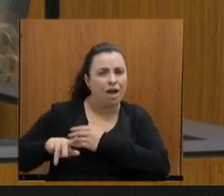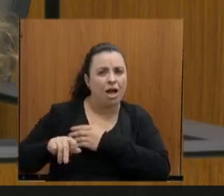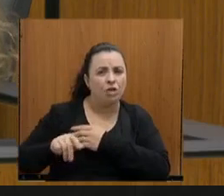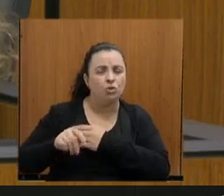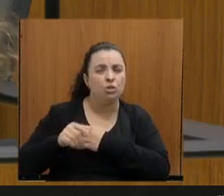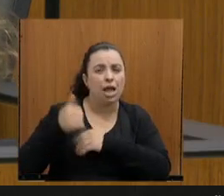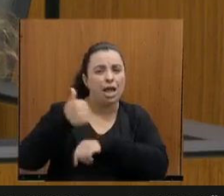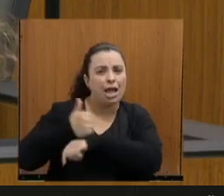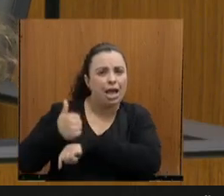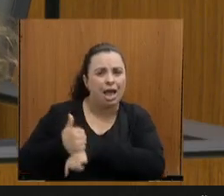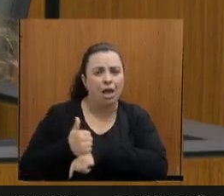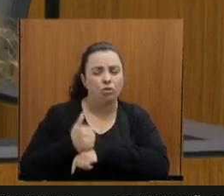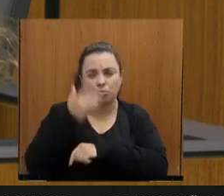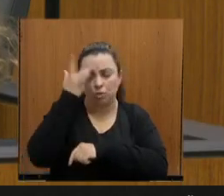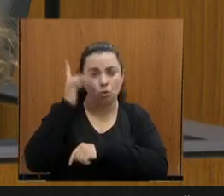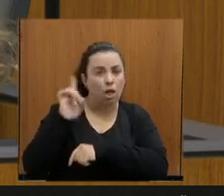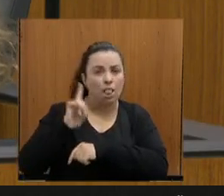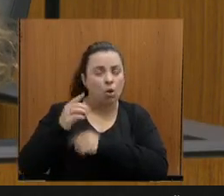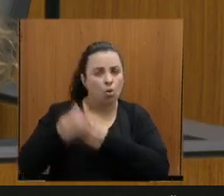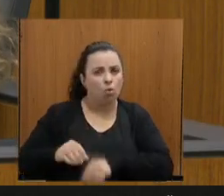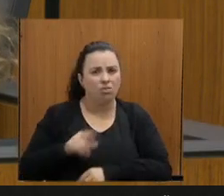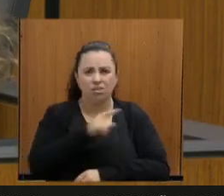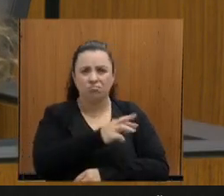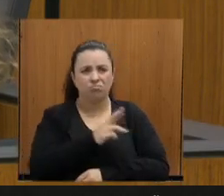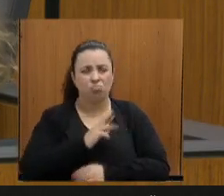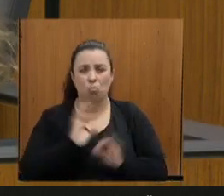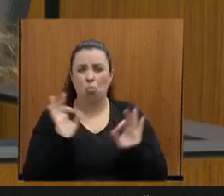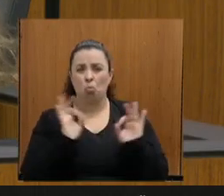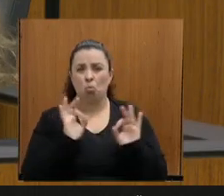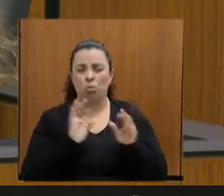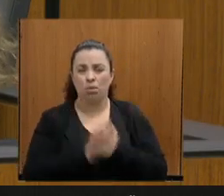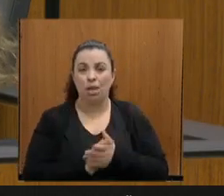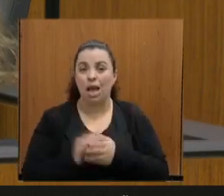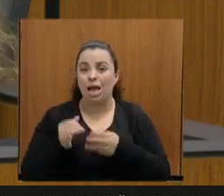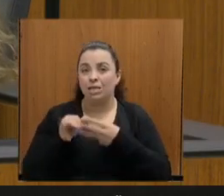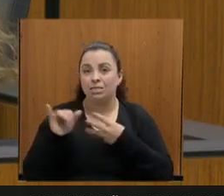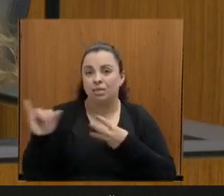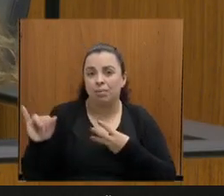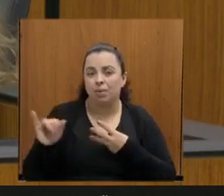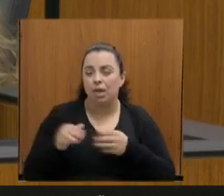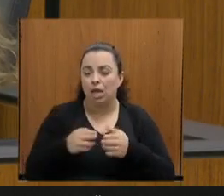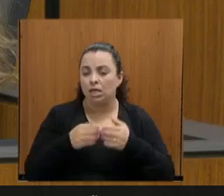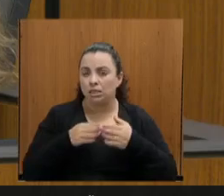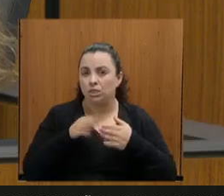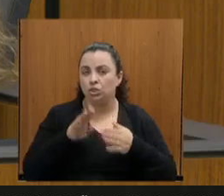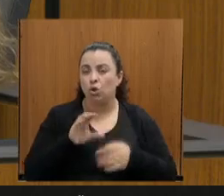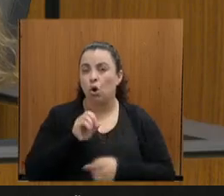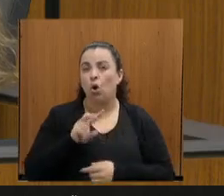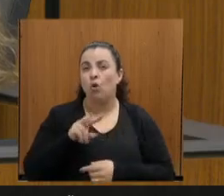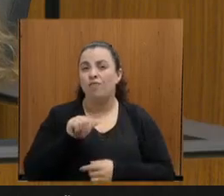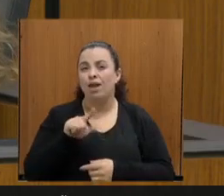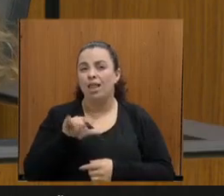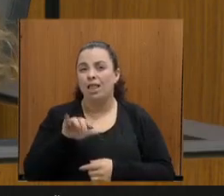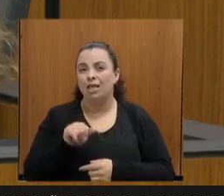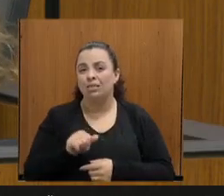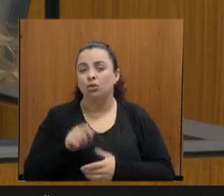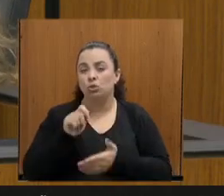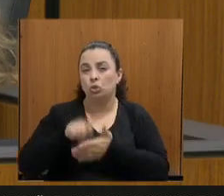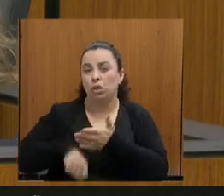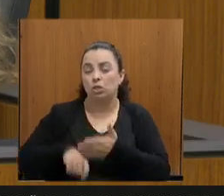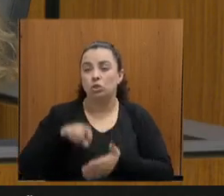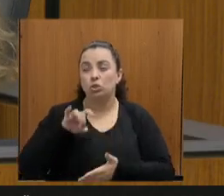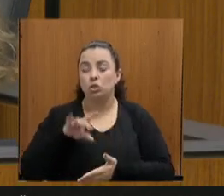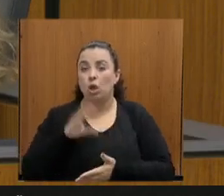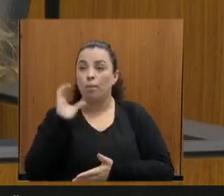Presidente não respondeu é a sua amiga e restringiu a utilização das com validações de contratações apenas para